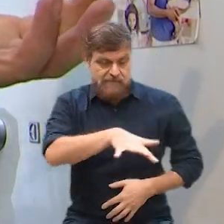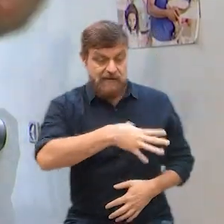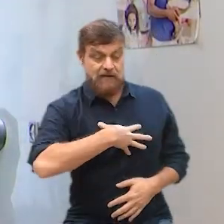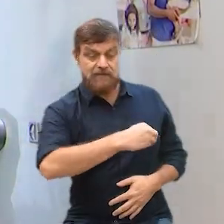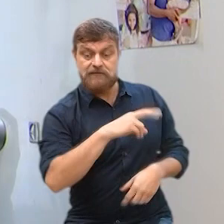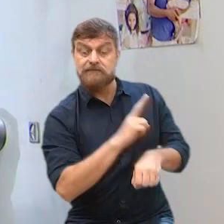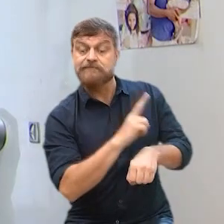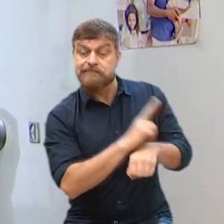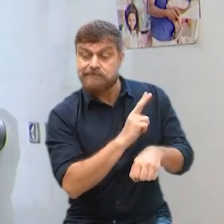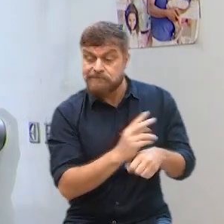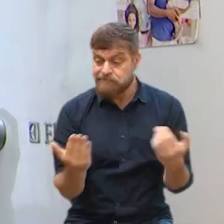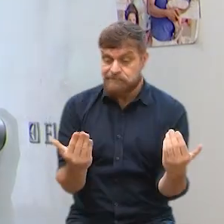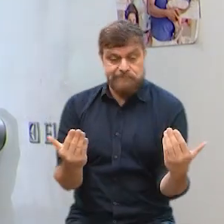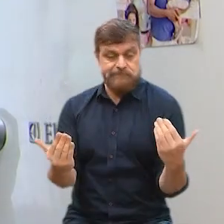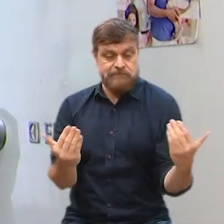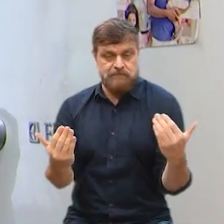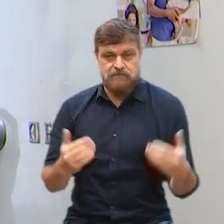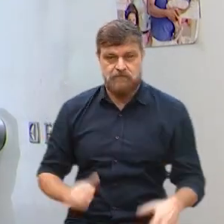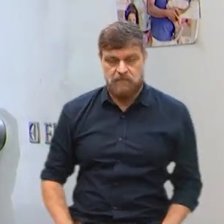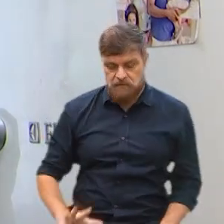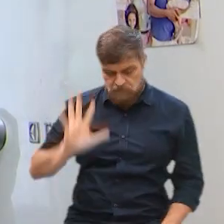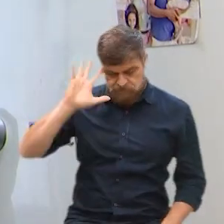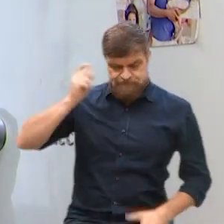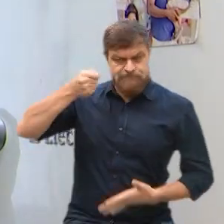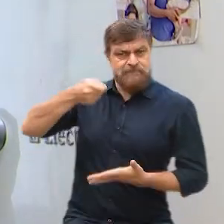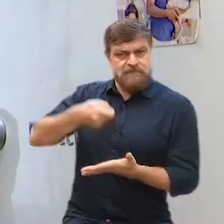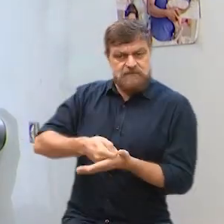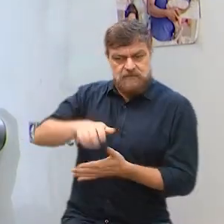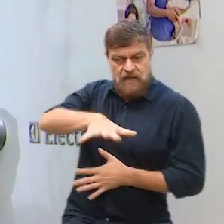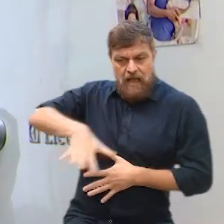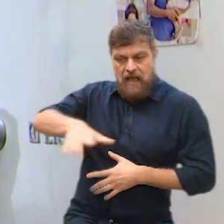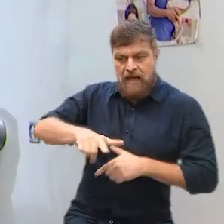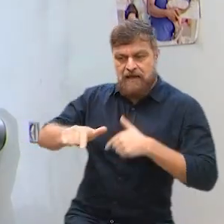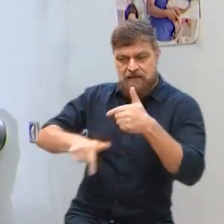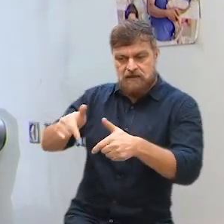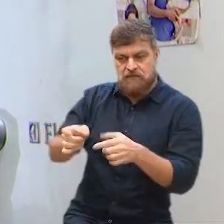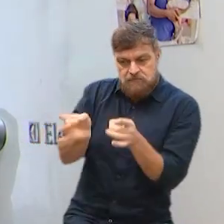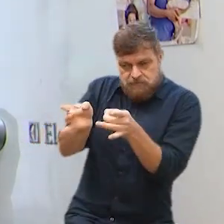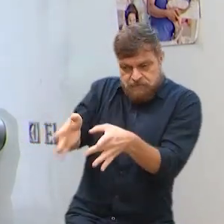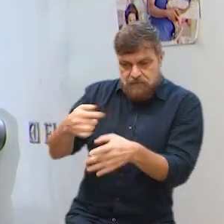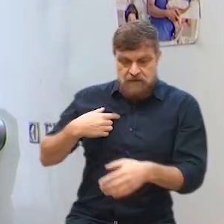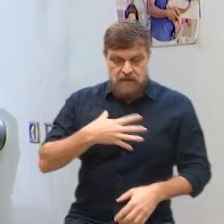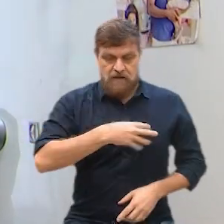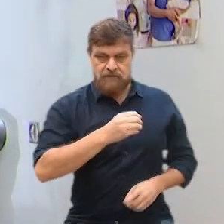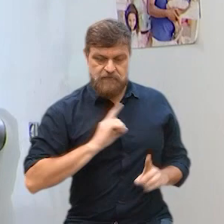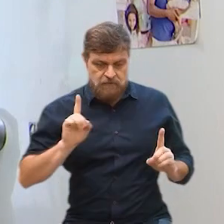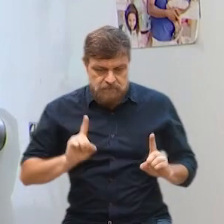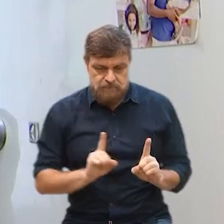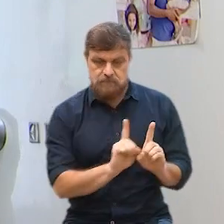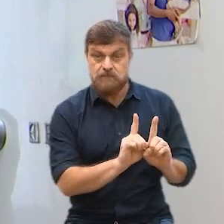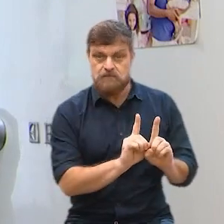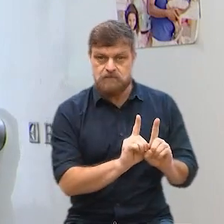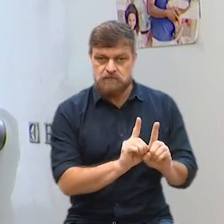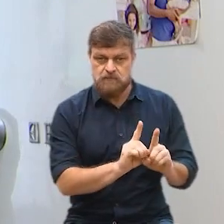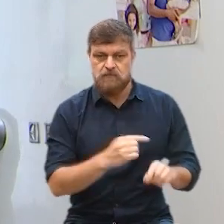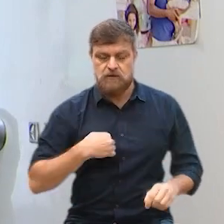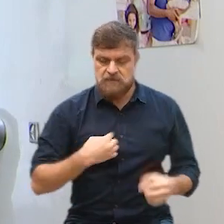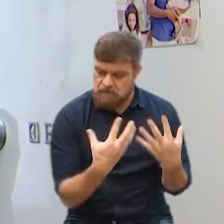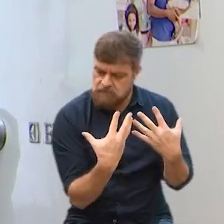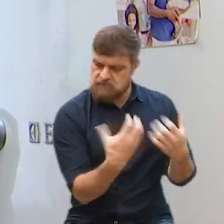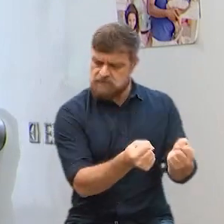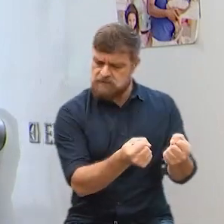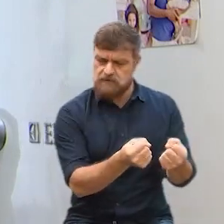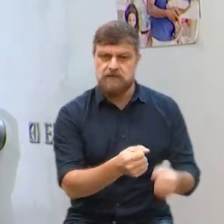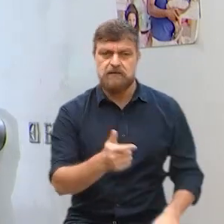bônus, né? Então, se eu decidi sair do mercado para ficar com eles, eu precisava admitir isso, sabe? Eu precisava